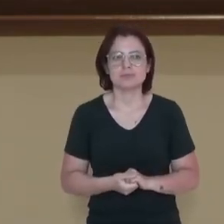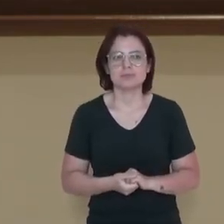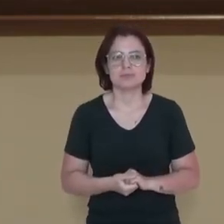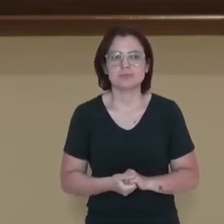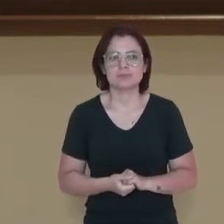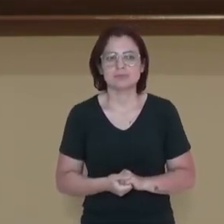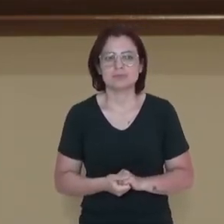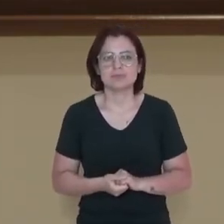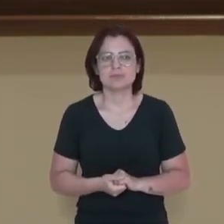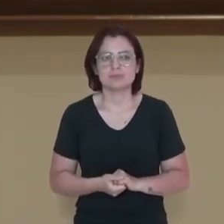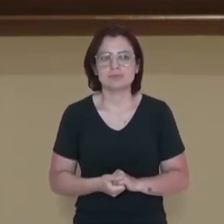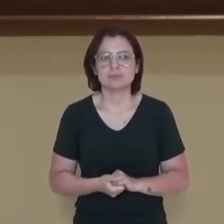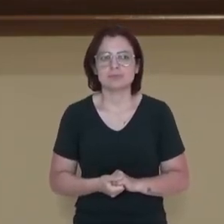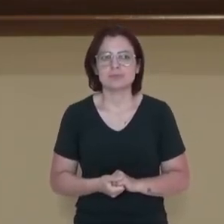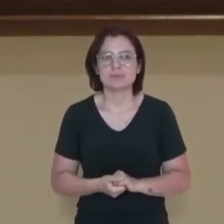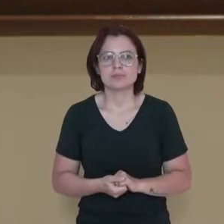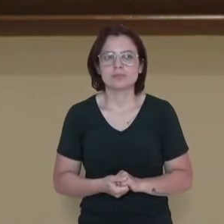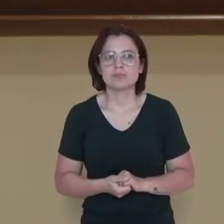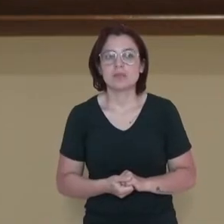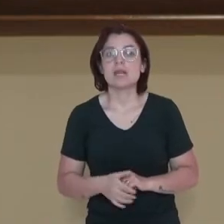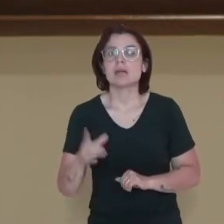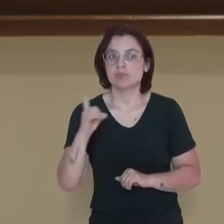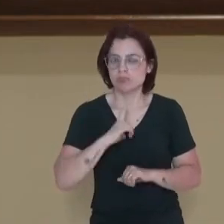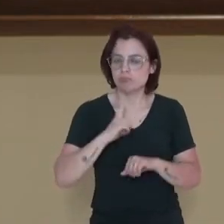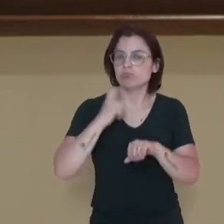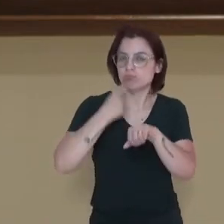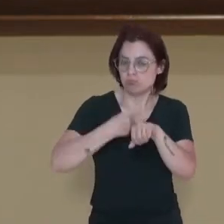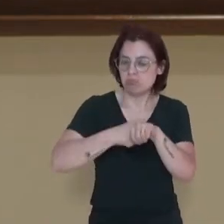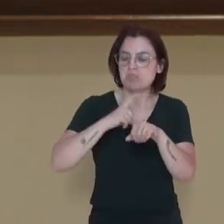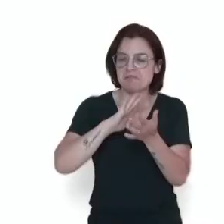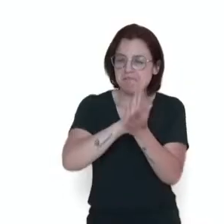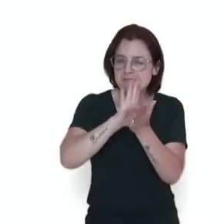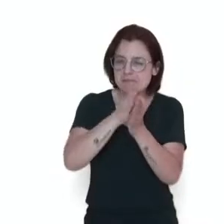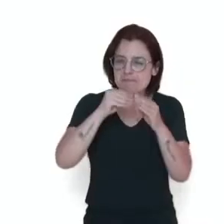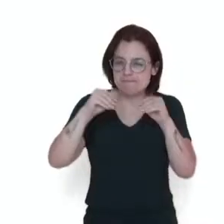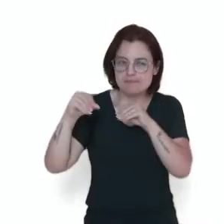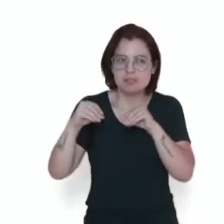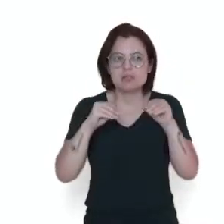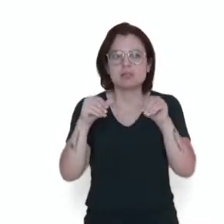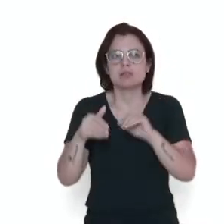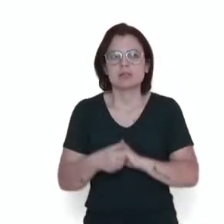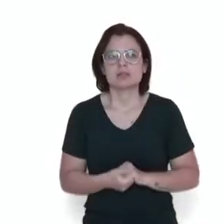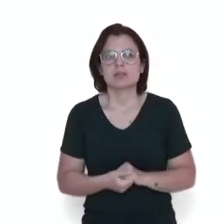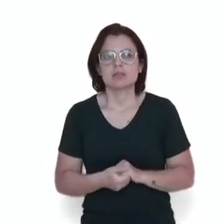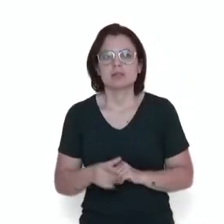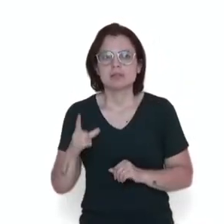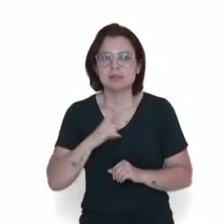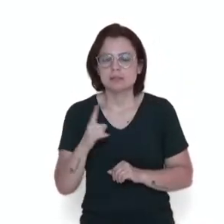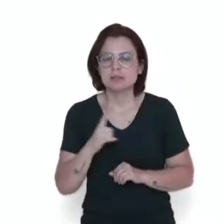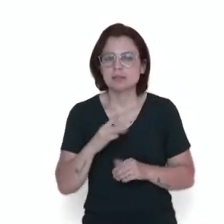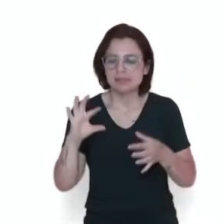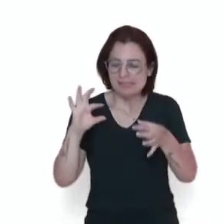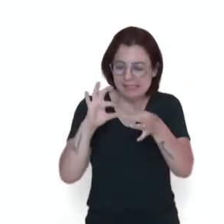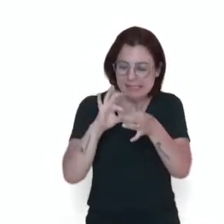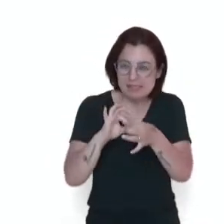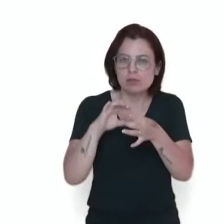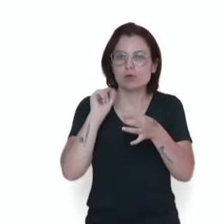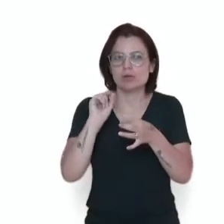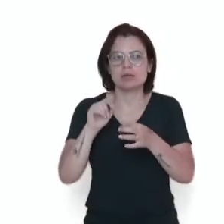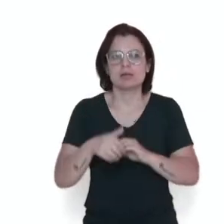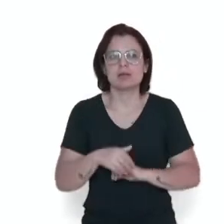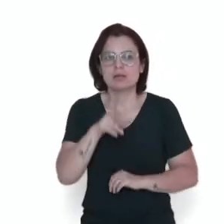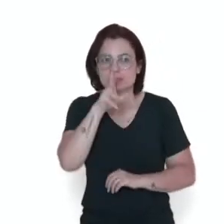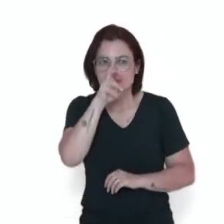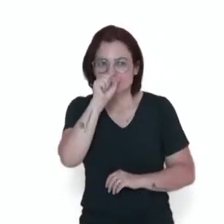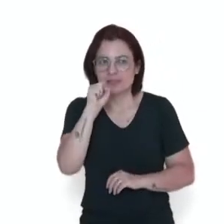ambiente. São compostos duros e quebradiços, possuem pontos de fusão e de ebulição elevados. Por